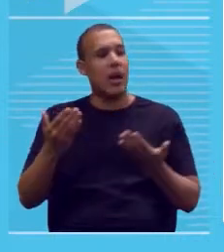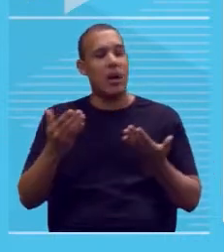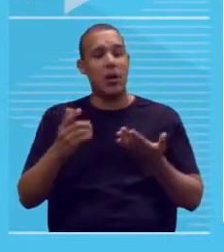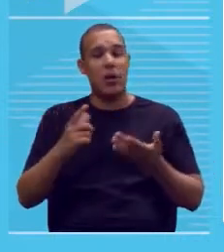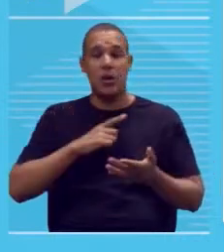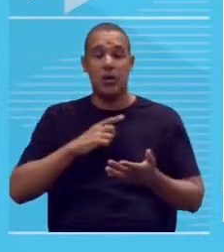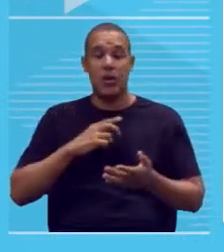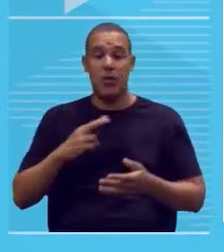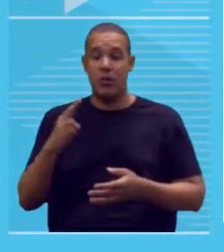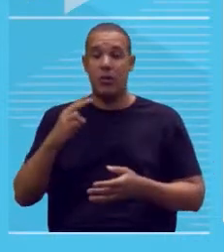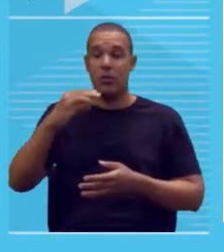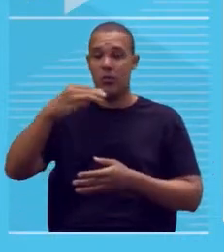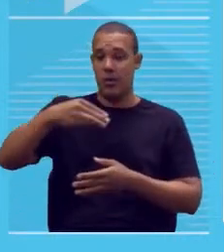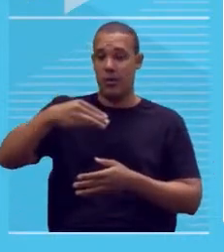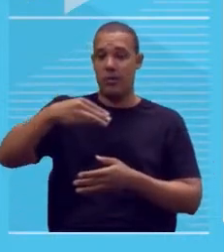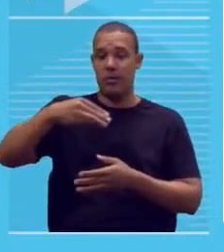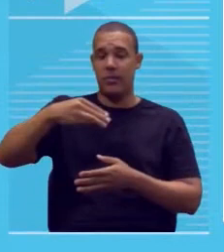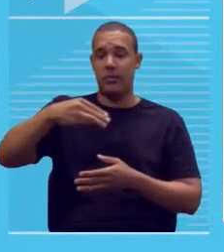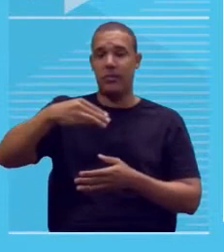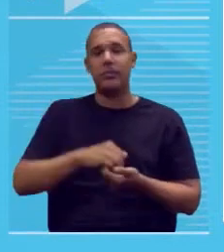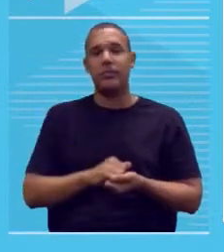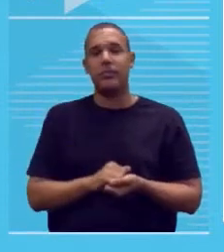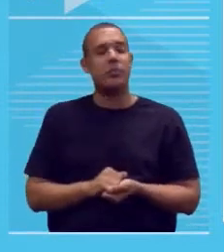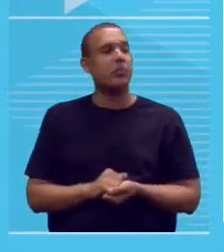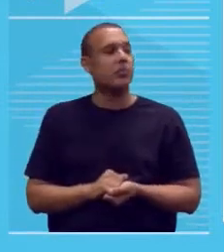m, professor.